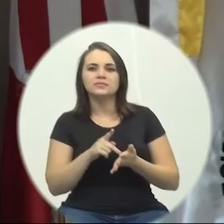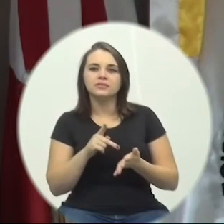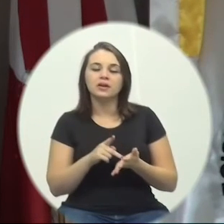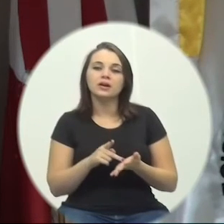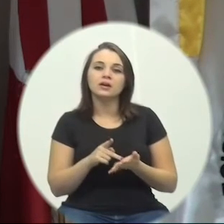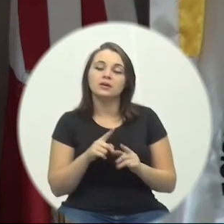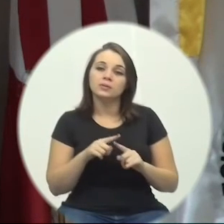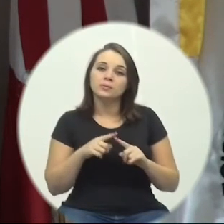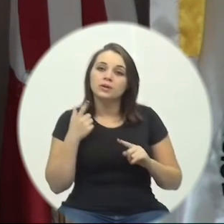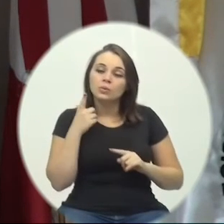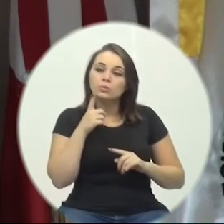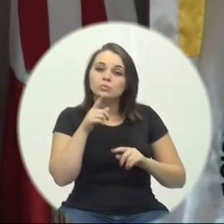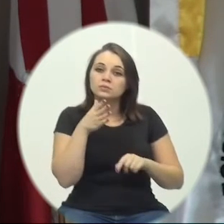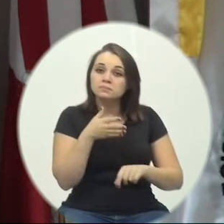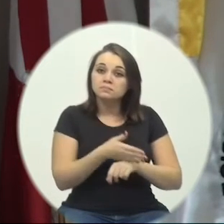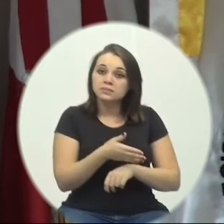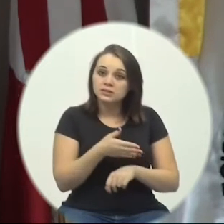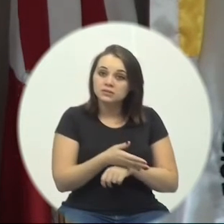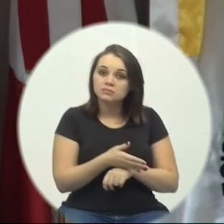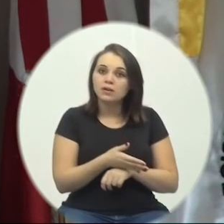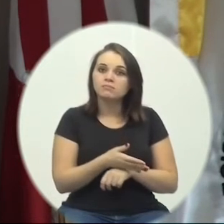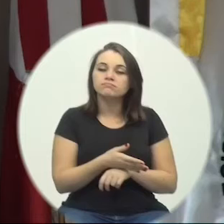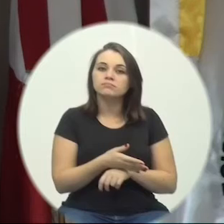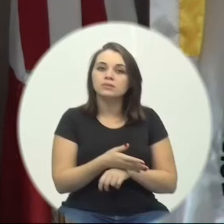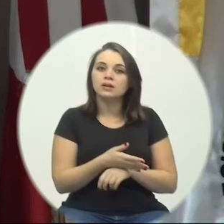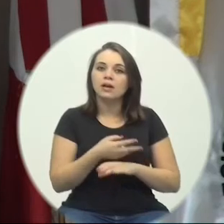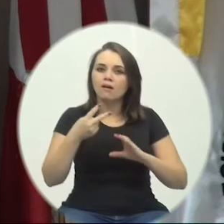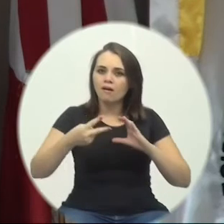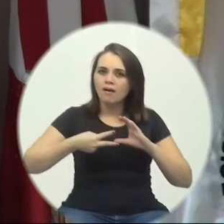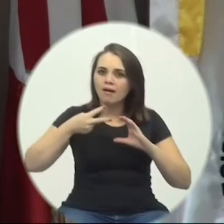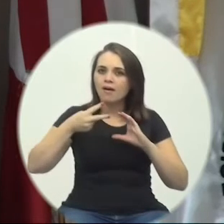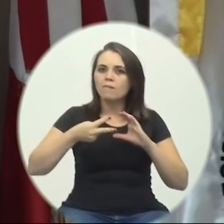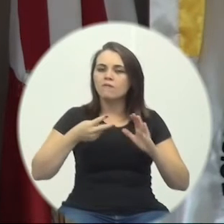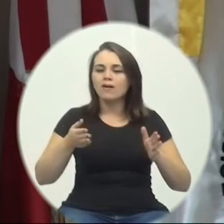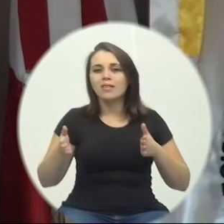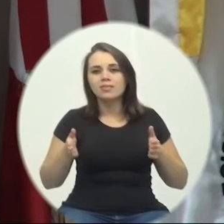poder participar desta Casa Legislativa,